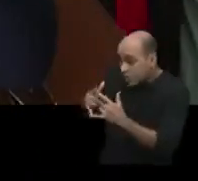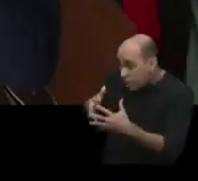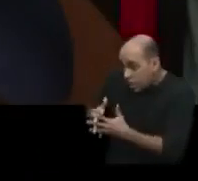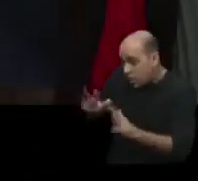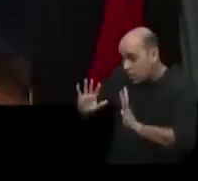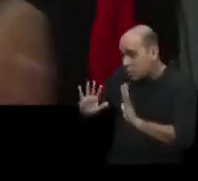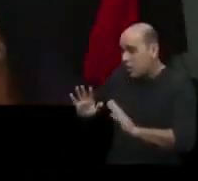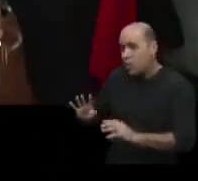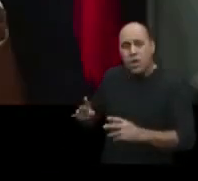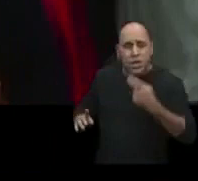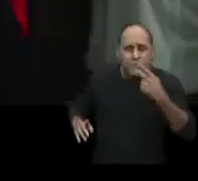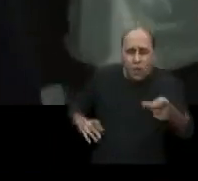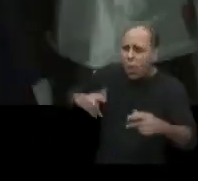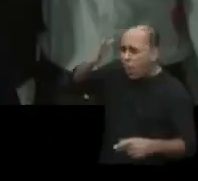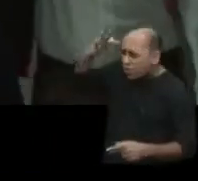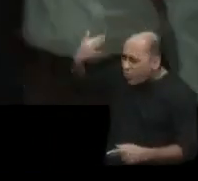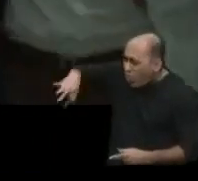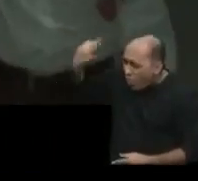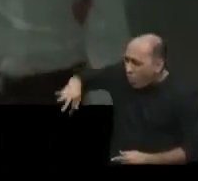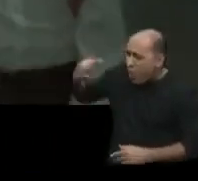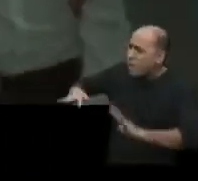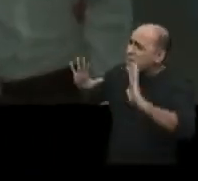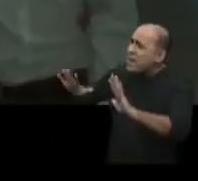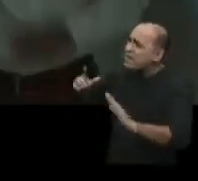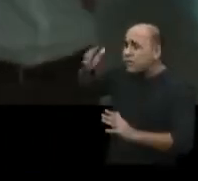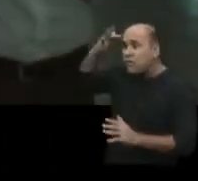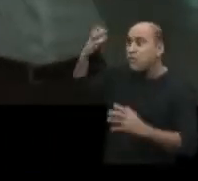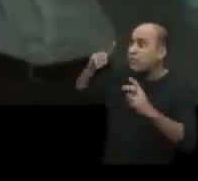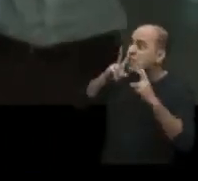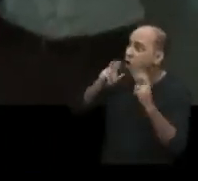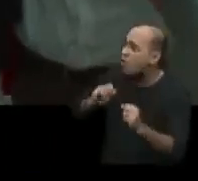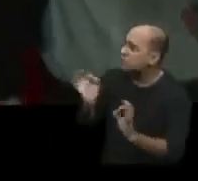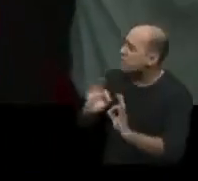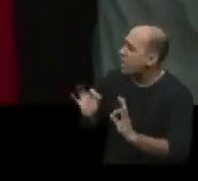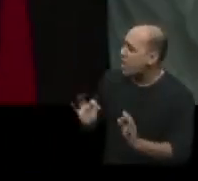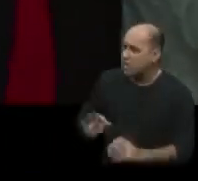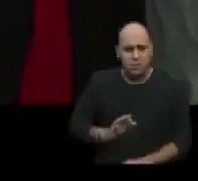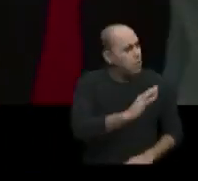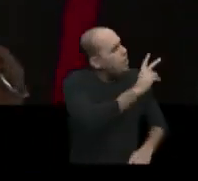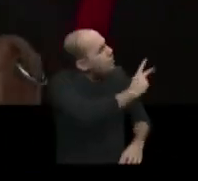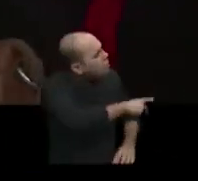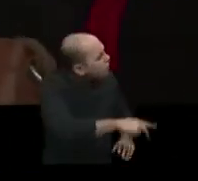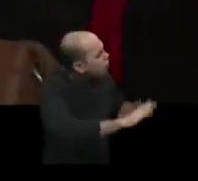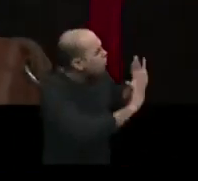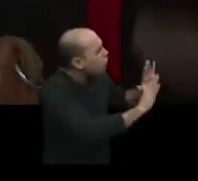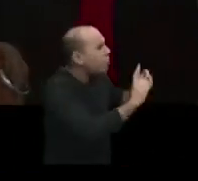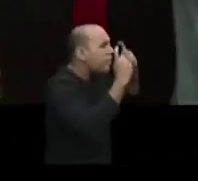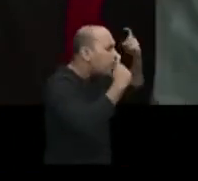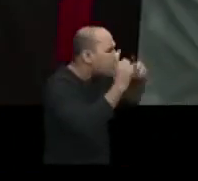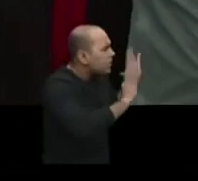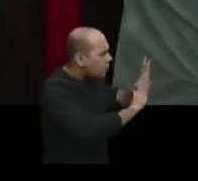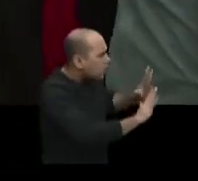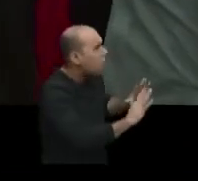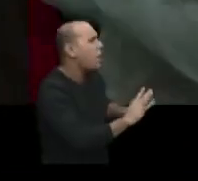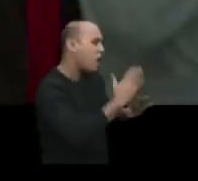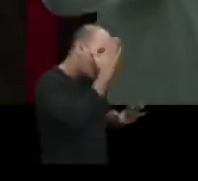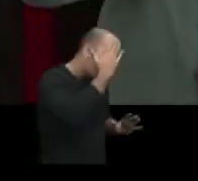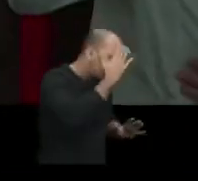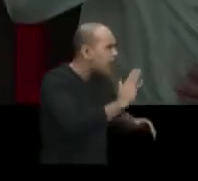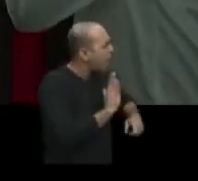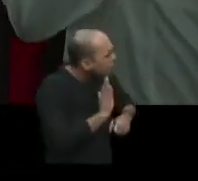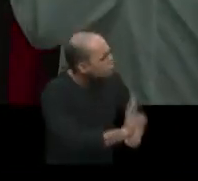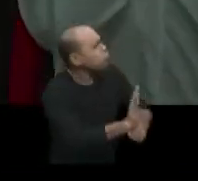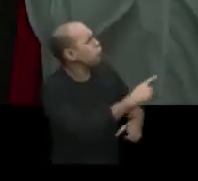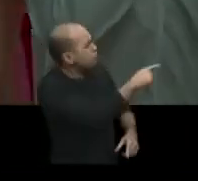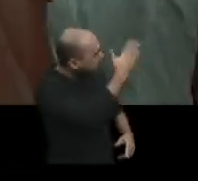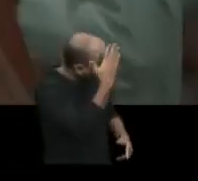Meu pai, ele falou que estava com dor de cabeça, mas que não era tão forte assim. Professor Guilherme, não se preocupe. Eu sei que o senhor faria mais se